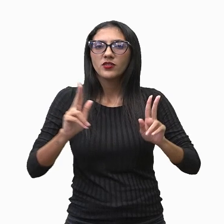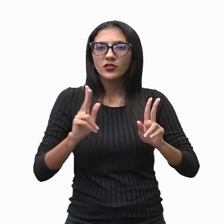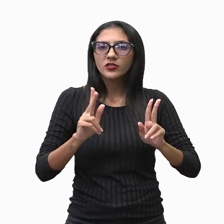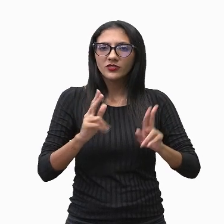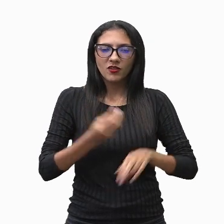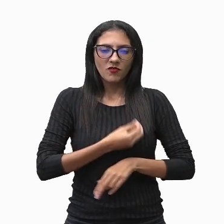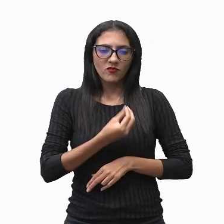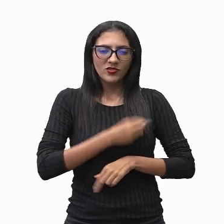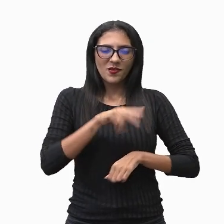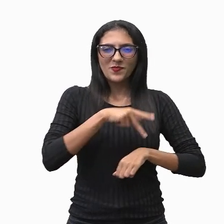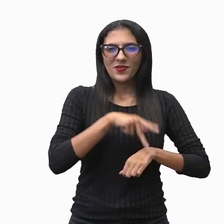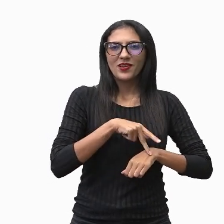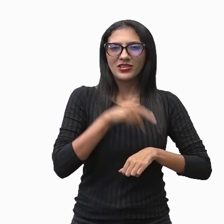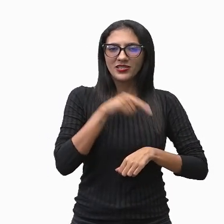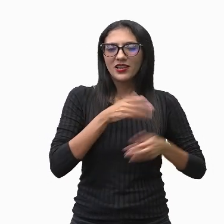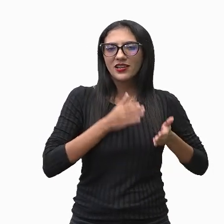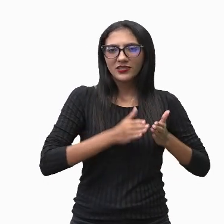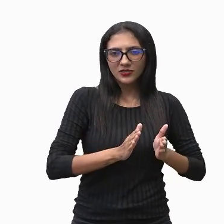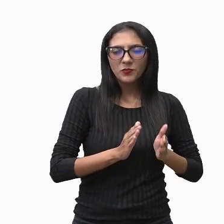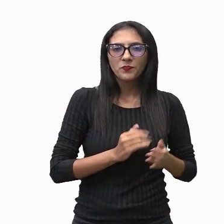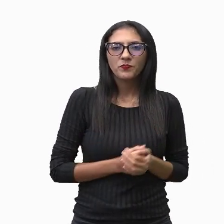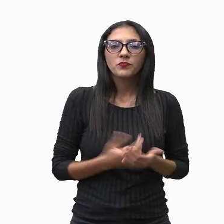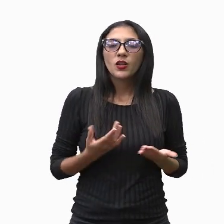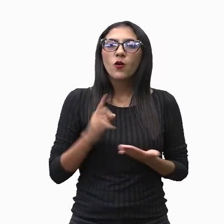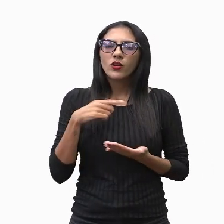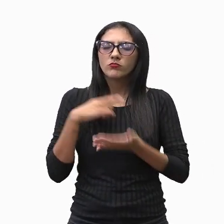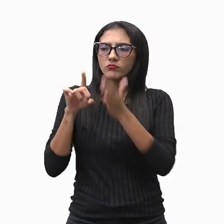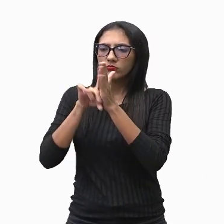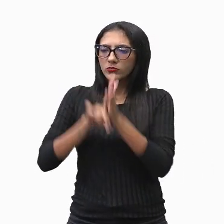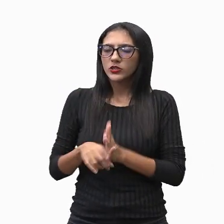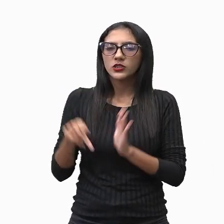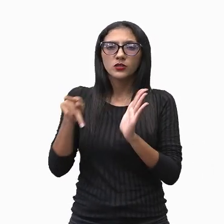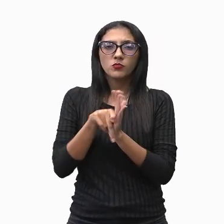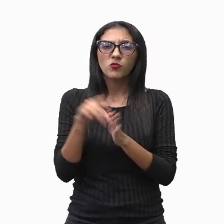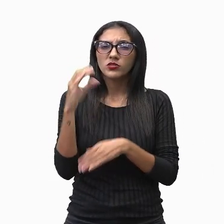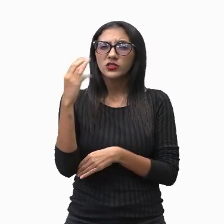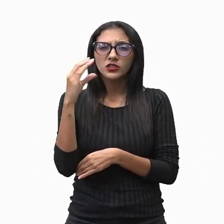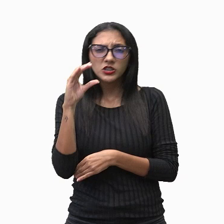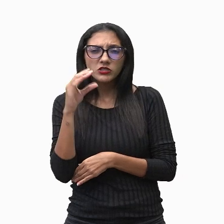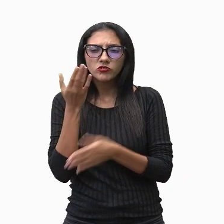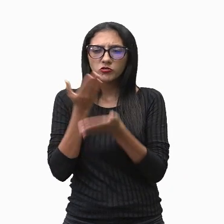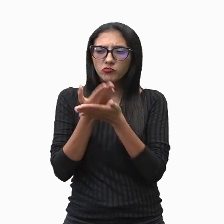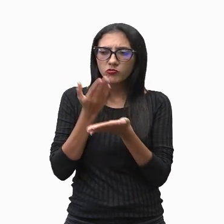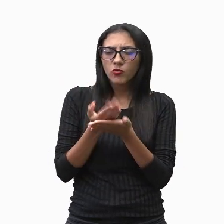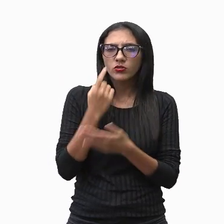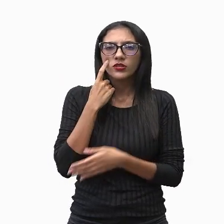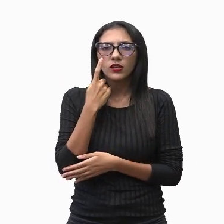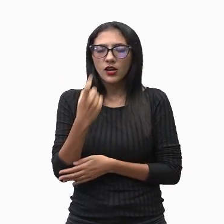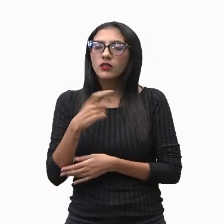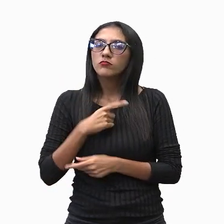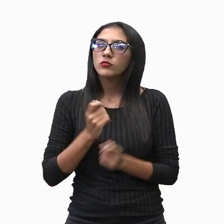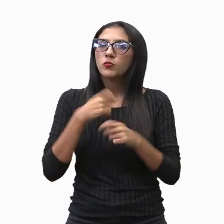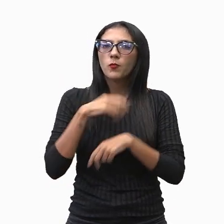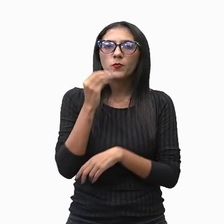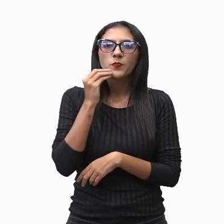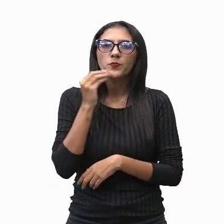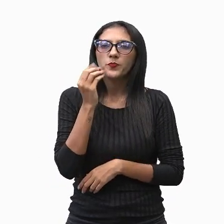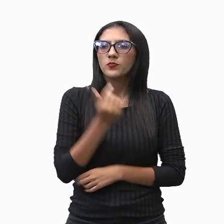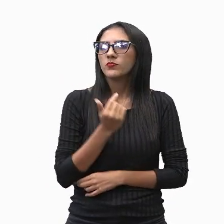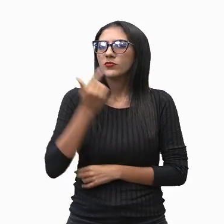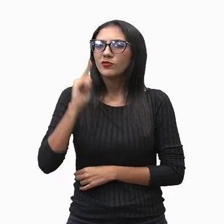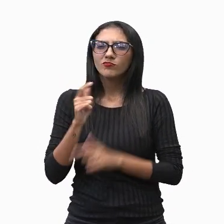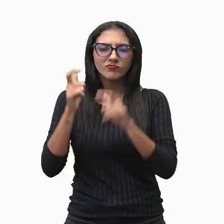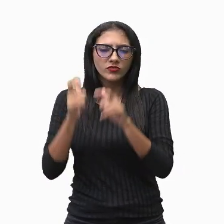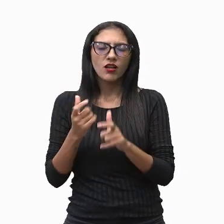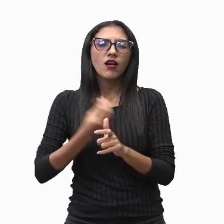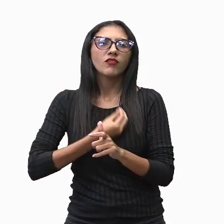se envolve ali no sentido científico com o objeto de estudo e vai lá viver em outro local para fazer os